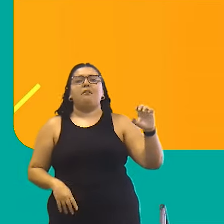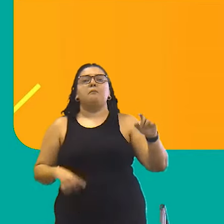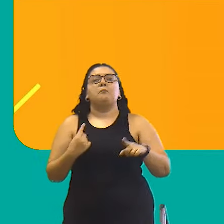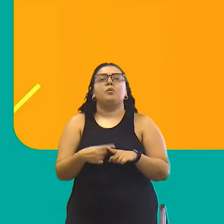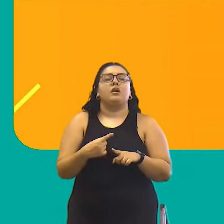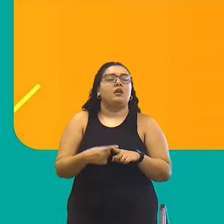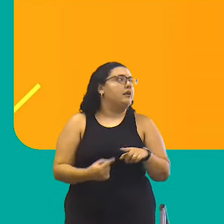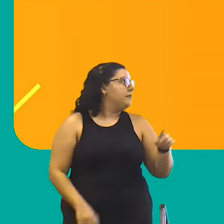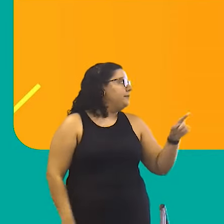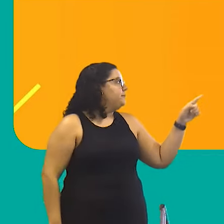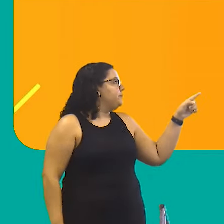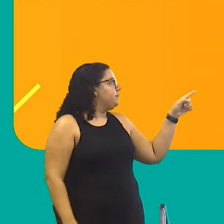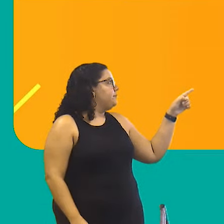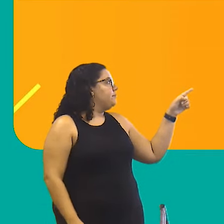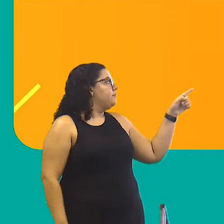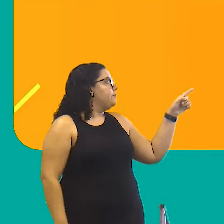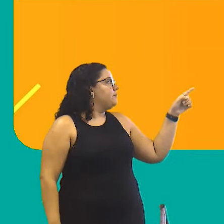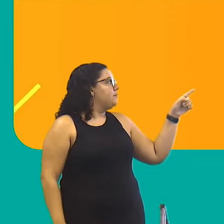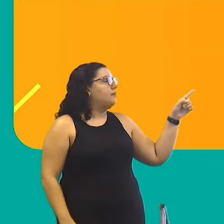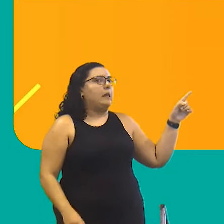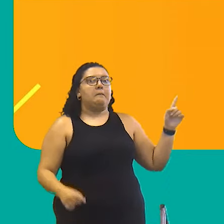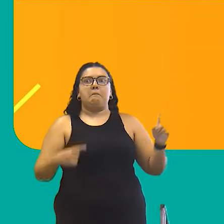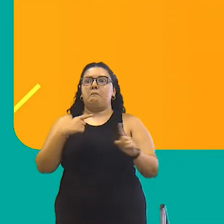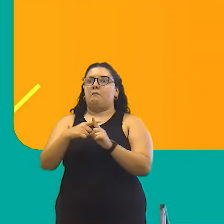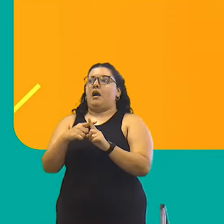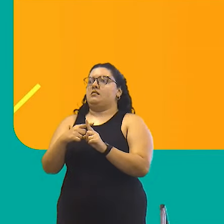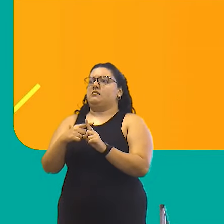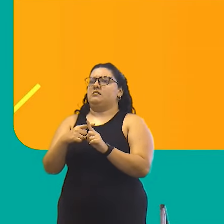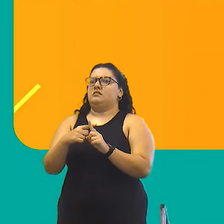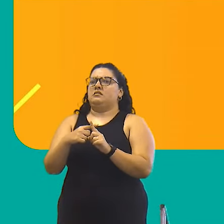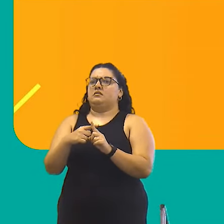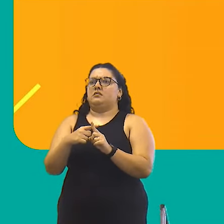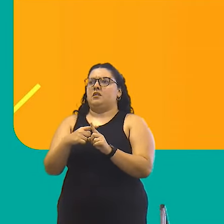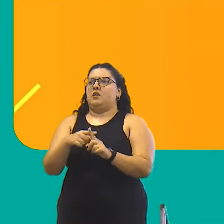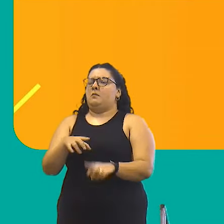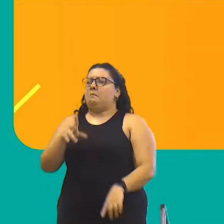elefante? Porque aquela chega e entra com mais?